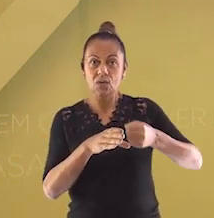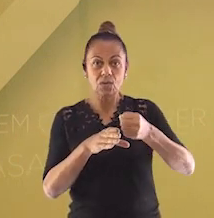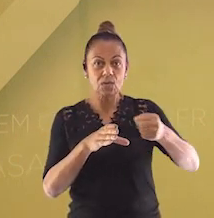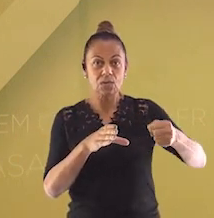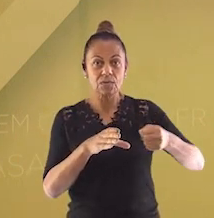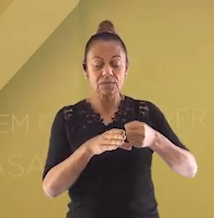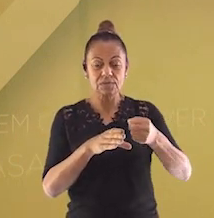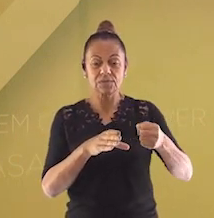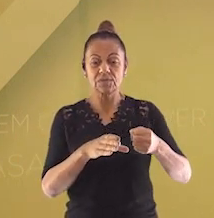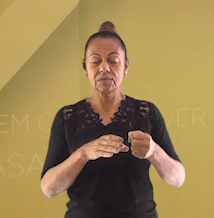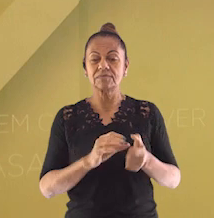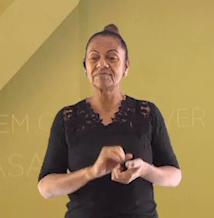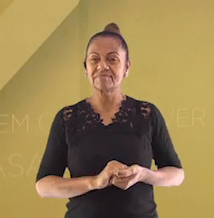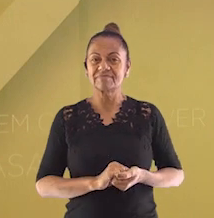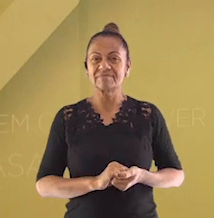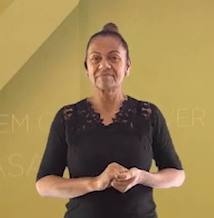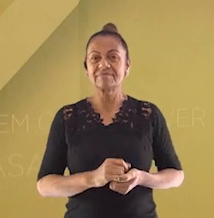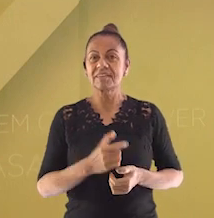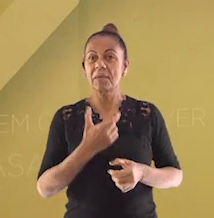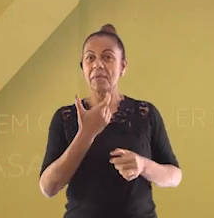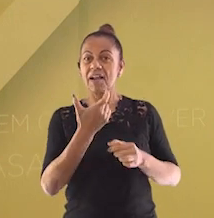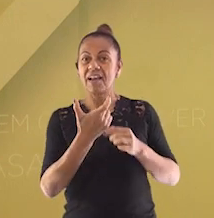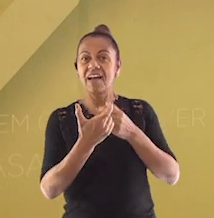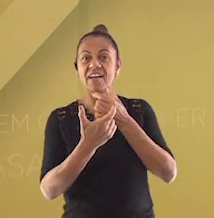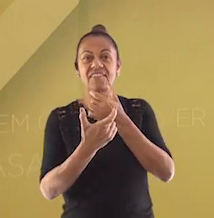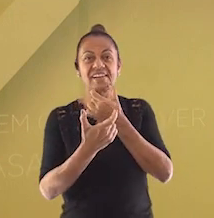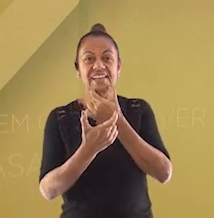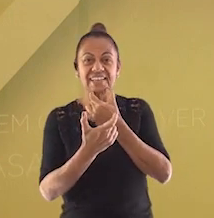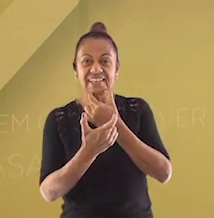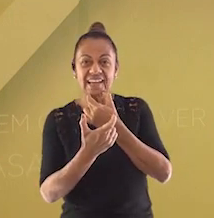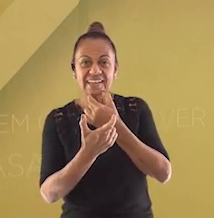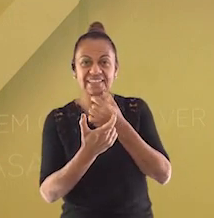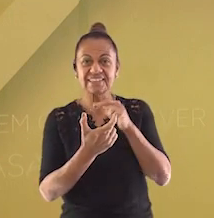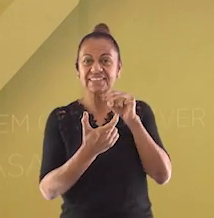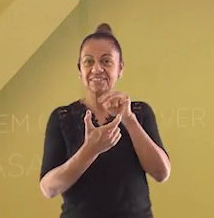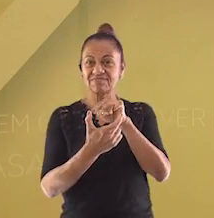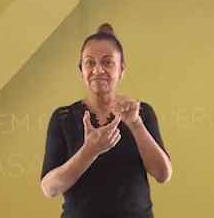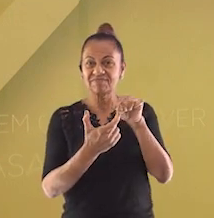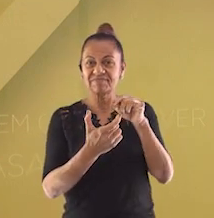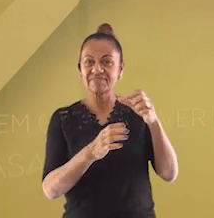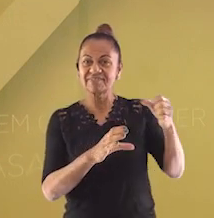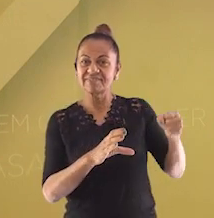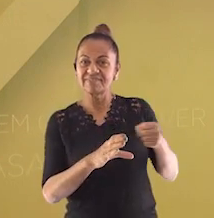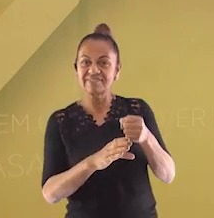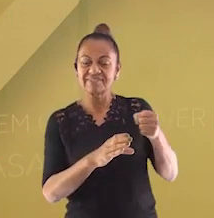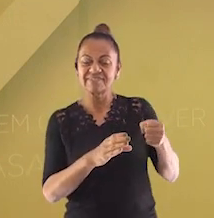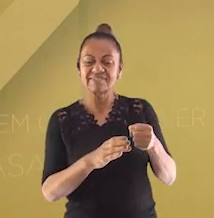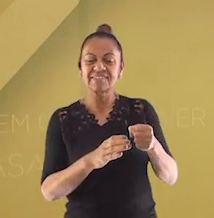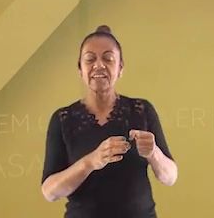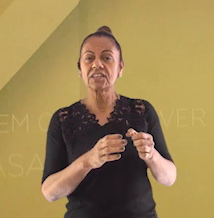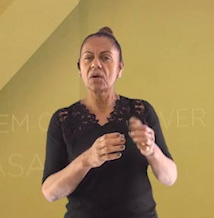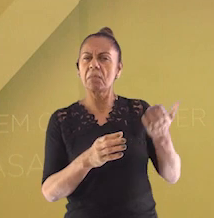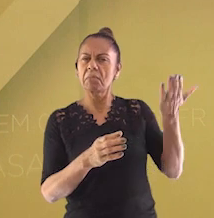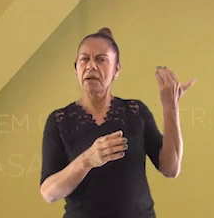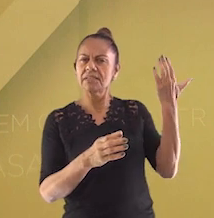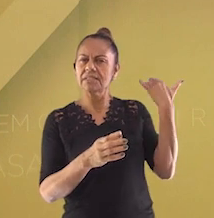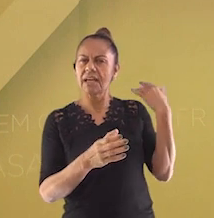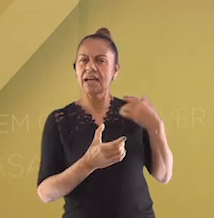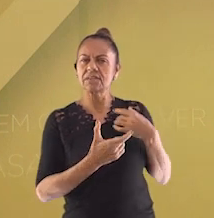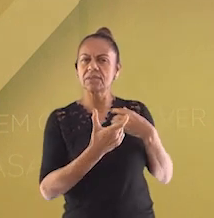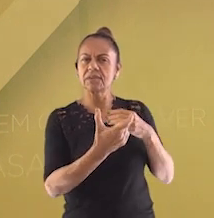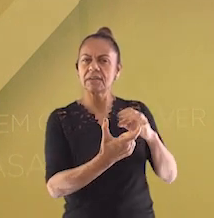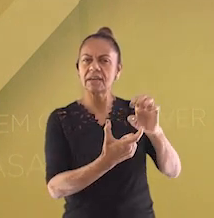cozinhou para Sofia em muitos casos apenas adiciona-se o Ed na forma padrão do verbo